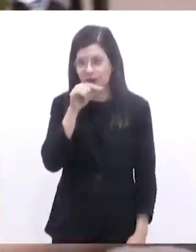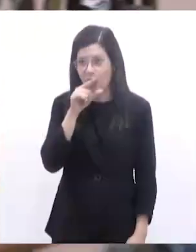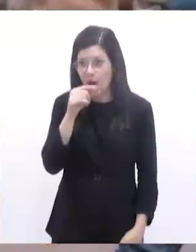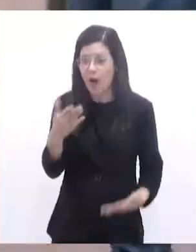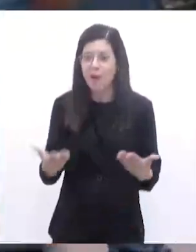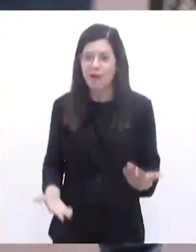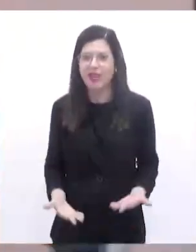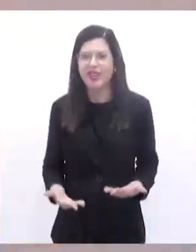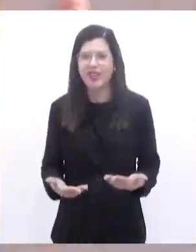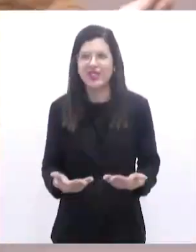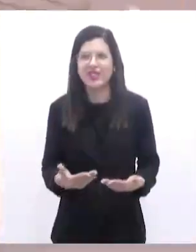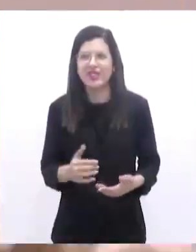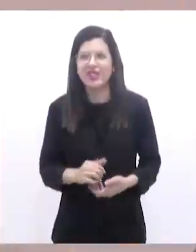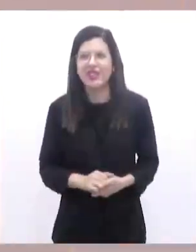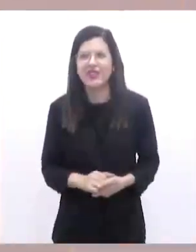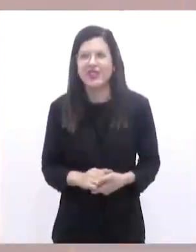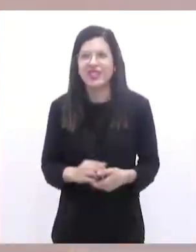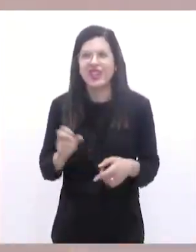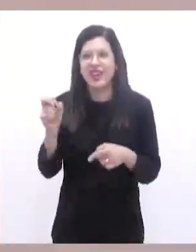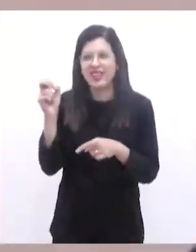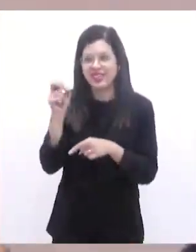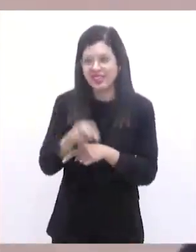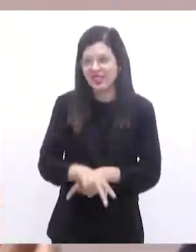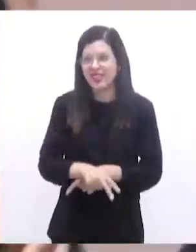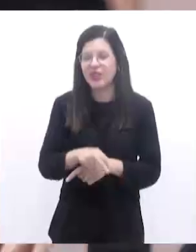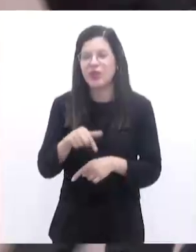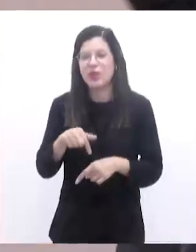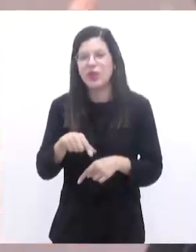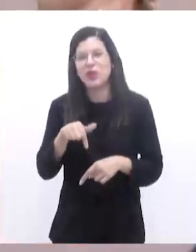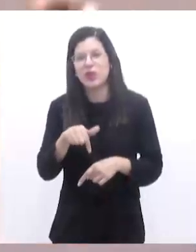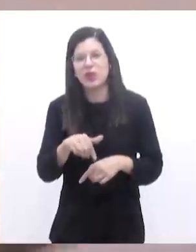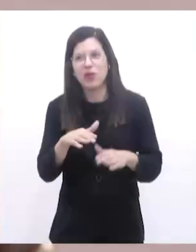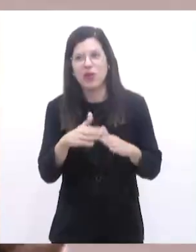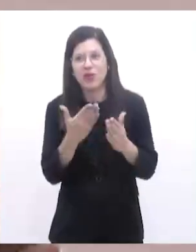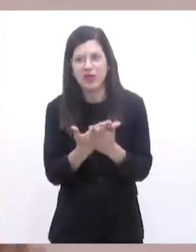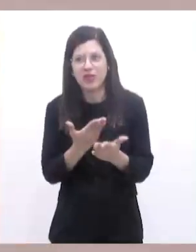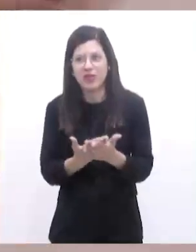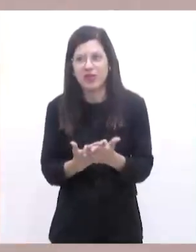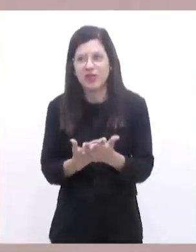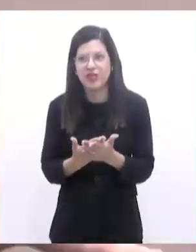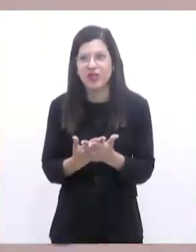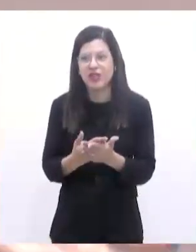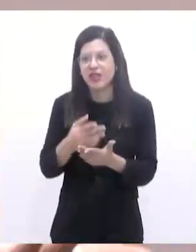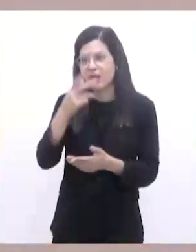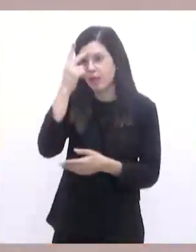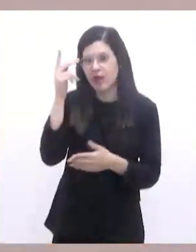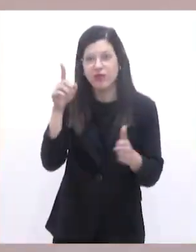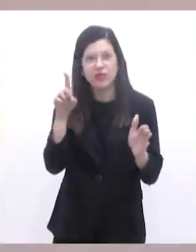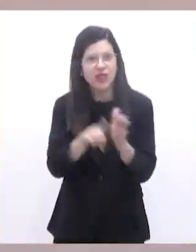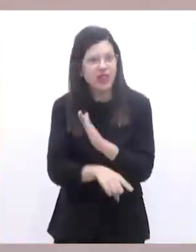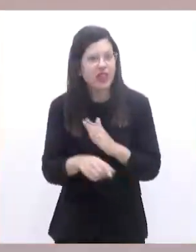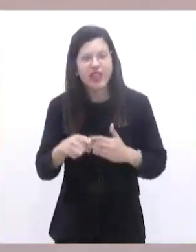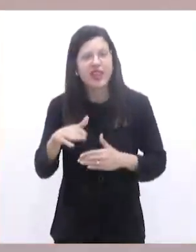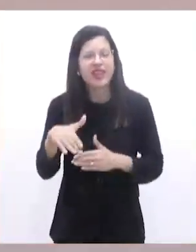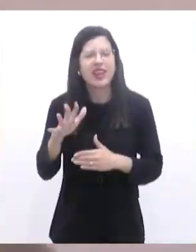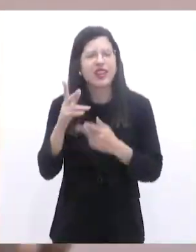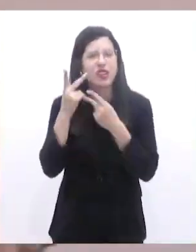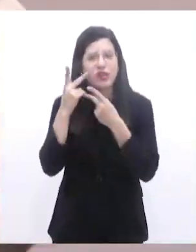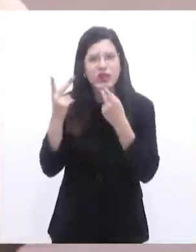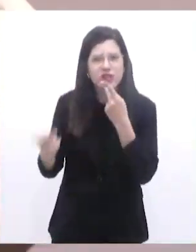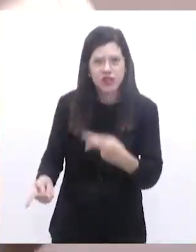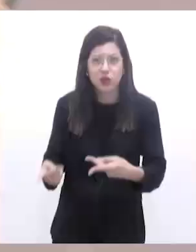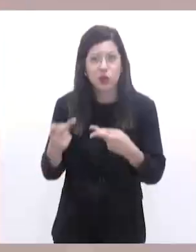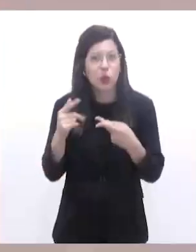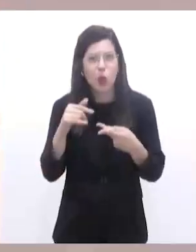de Nilópolis. A gente entrou na quadra da escola e eu perguntei, quem já tinha vindo aqui? Metade dos alunos falava que não.